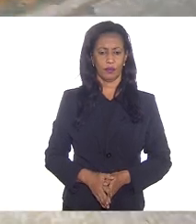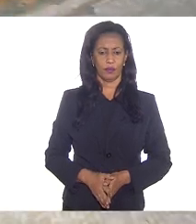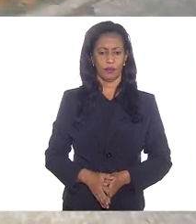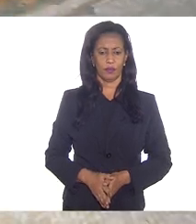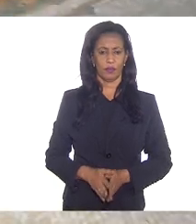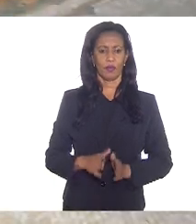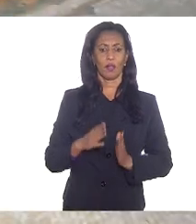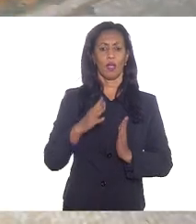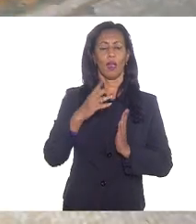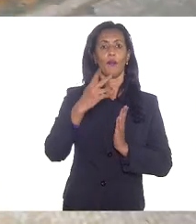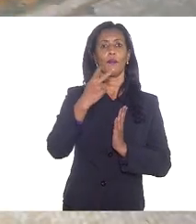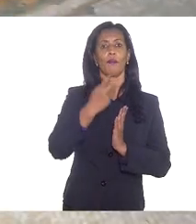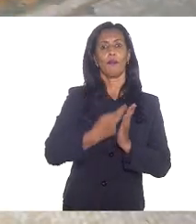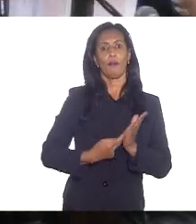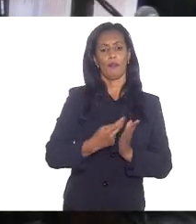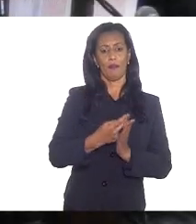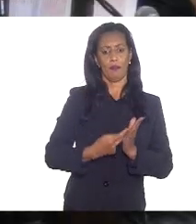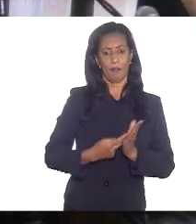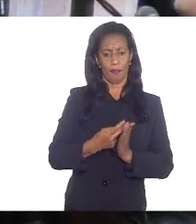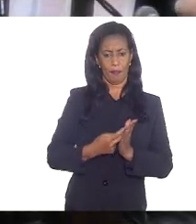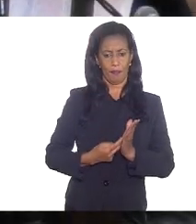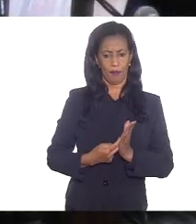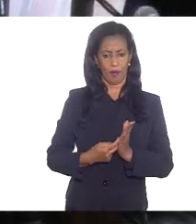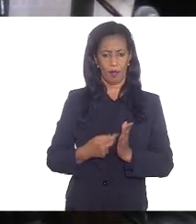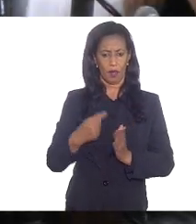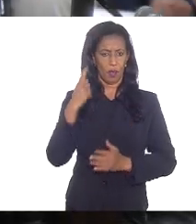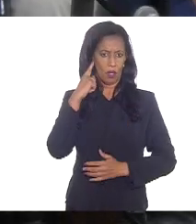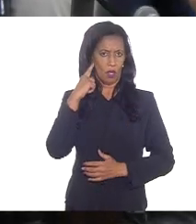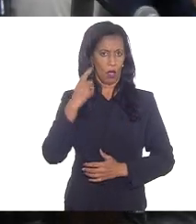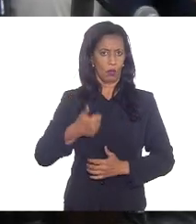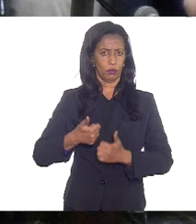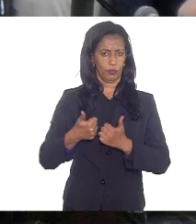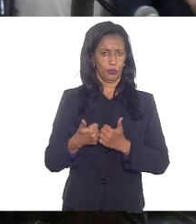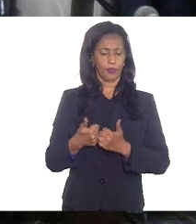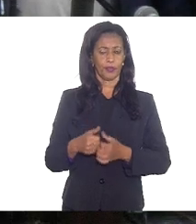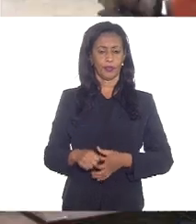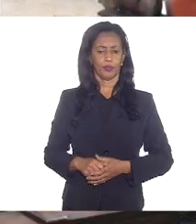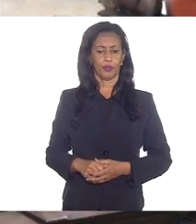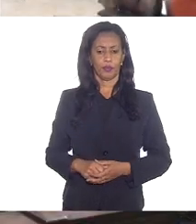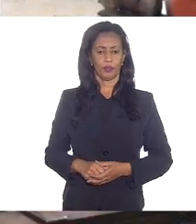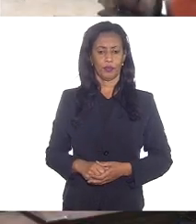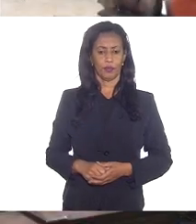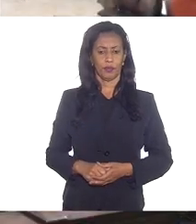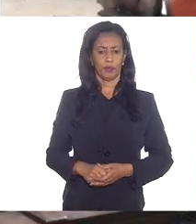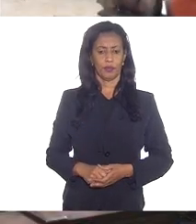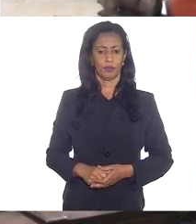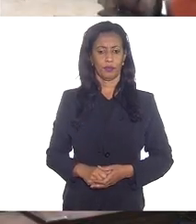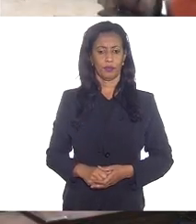dar um parecer, senhor presidente. Está funcionando? Como é que está? Melhorou.